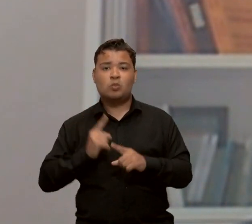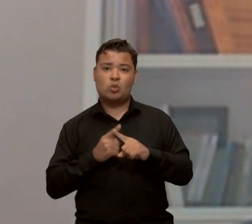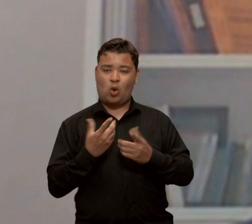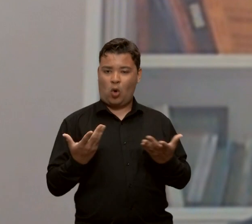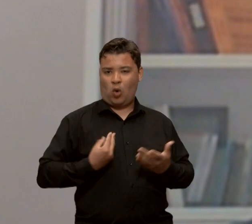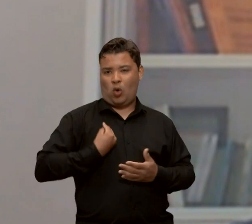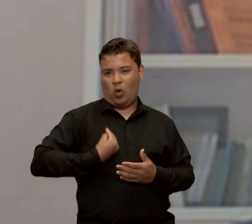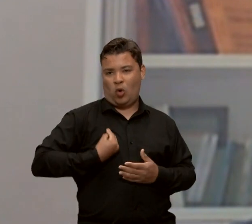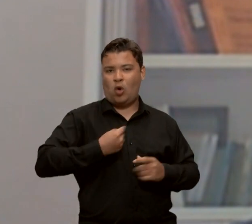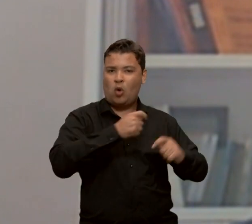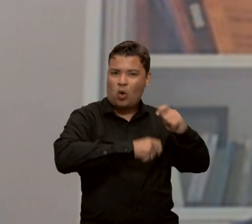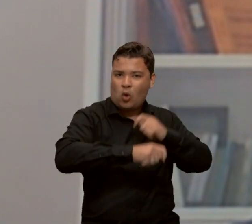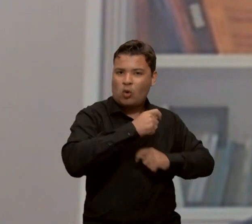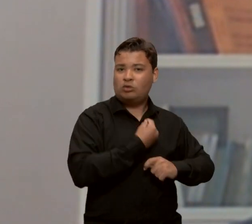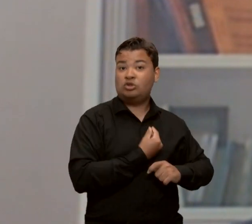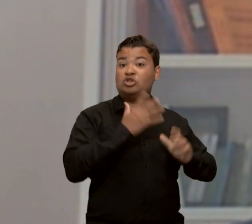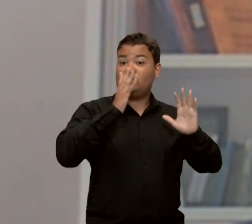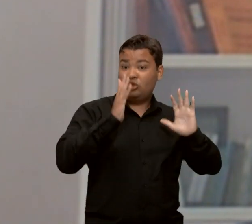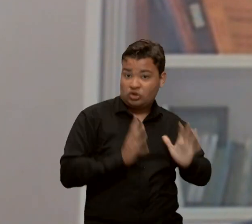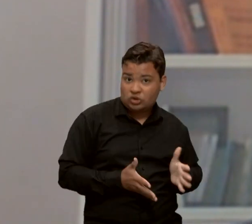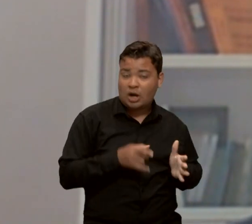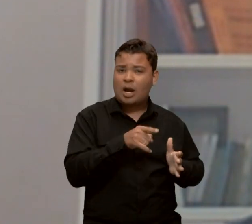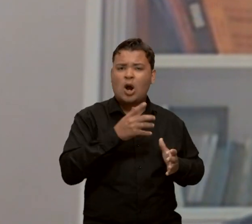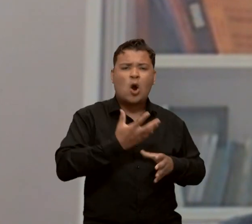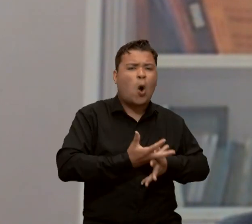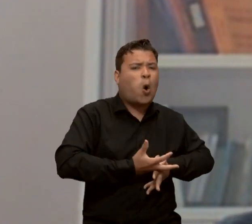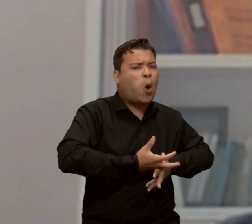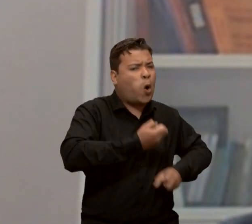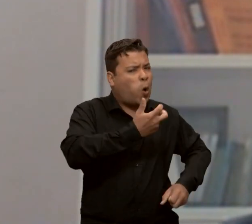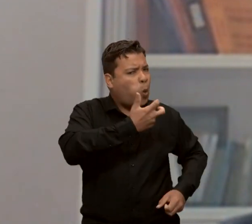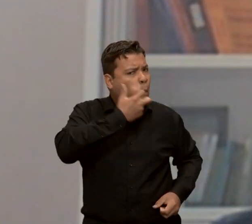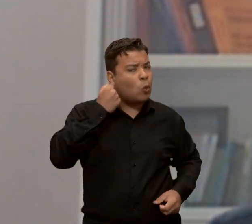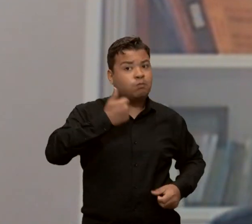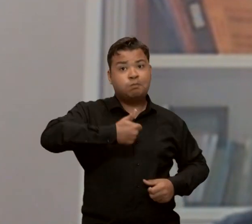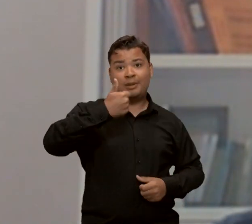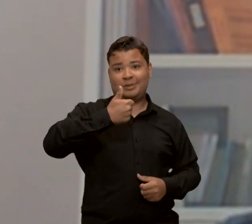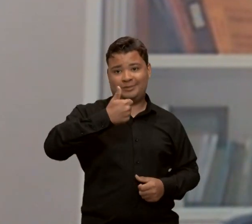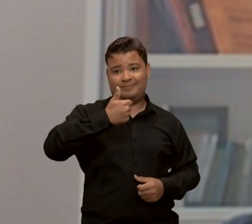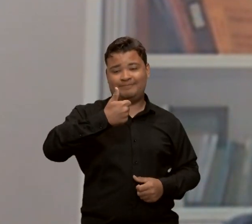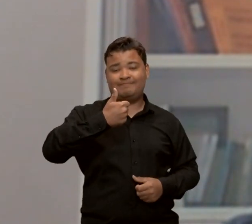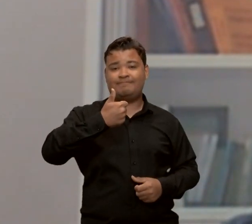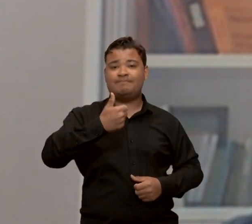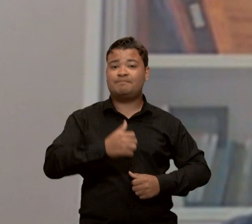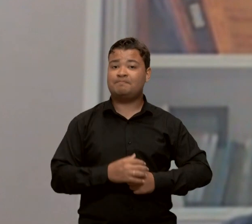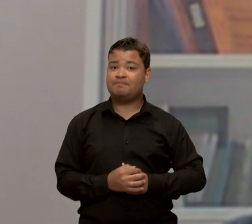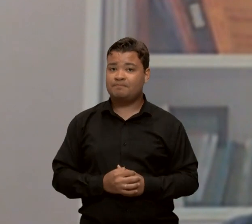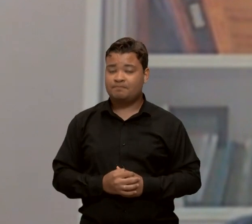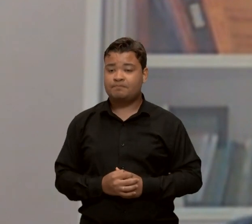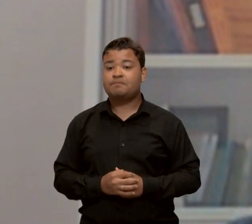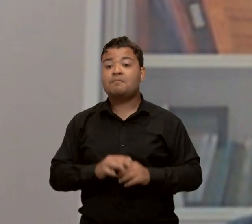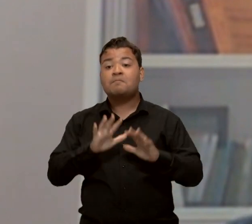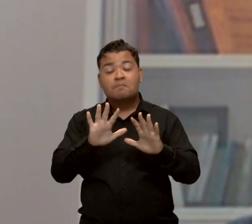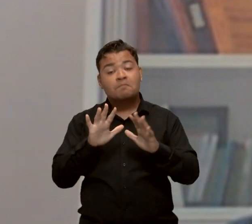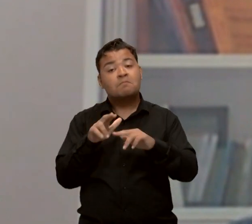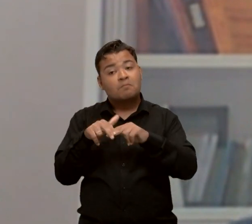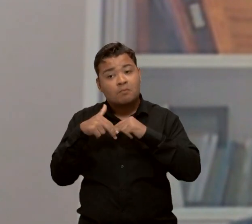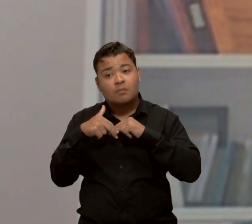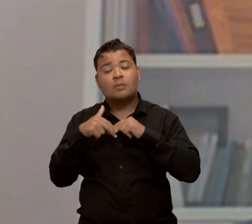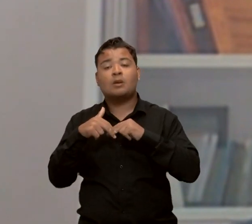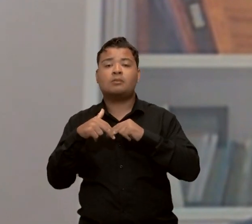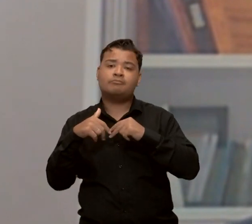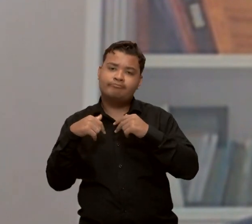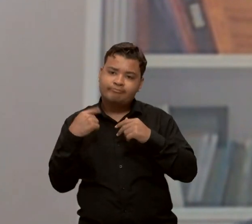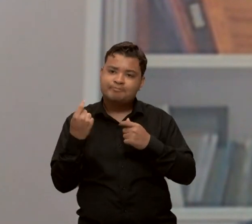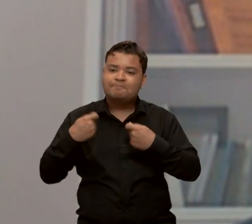existente que coloca o lucro em primeiro lugar. Então, essa é uma maneira da gente, primeiro,